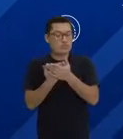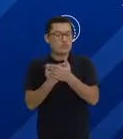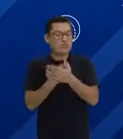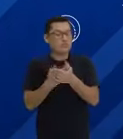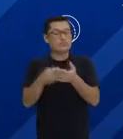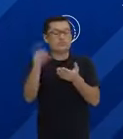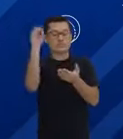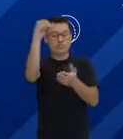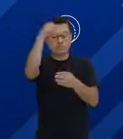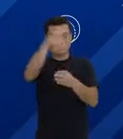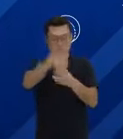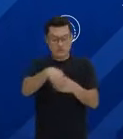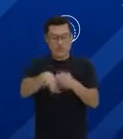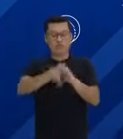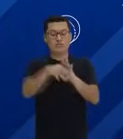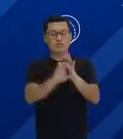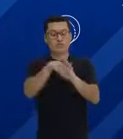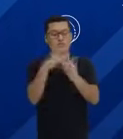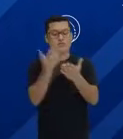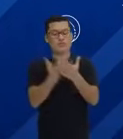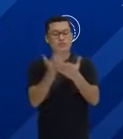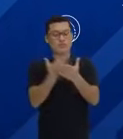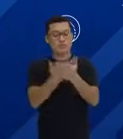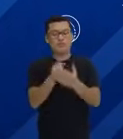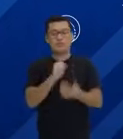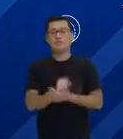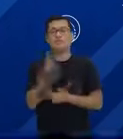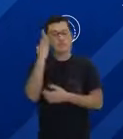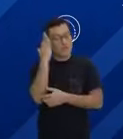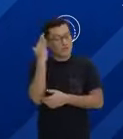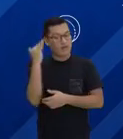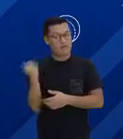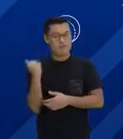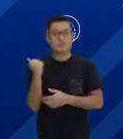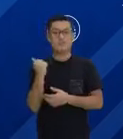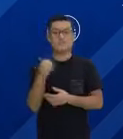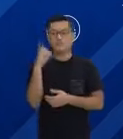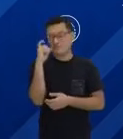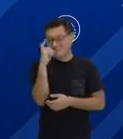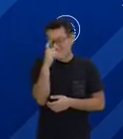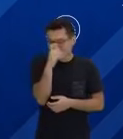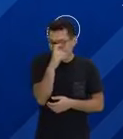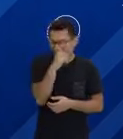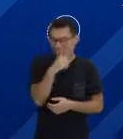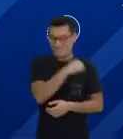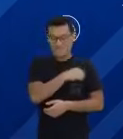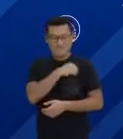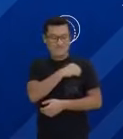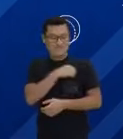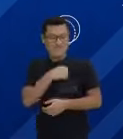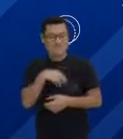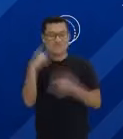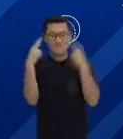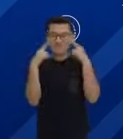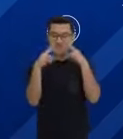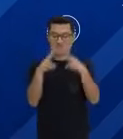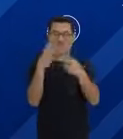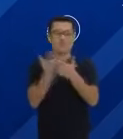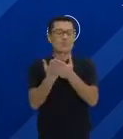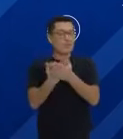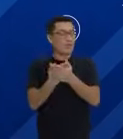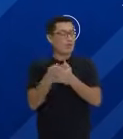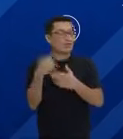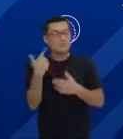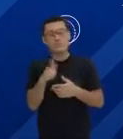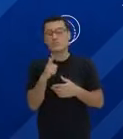serão computados o conteúdo curricular de você está tendo porque nós sabemos aí é a dificuldade que alguns anos tende a cessar nossas aulas então não